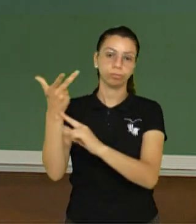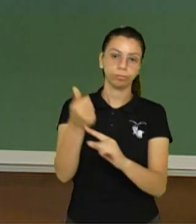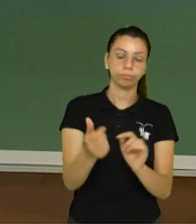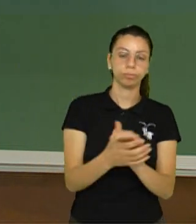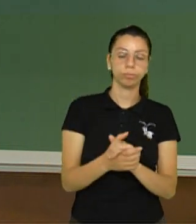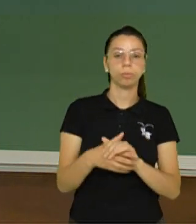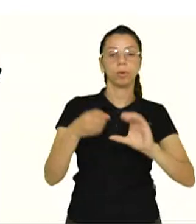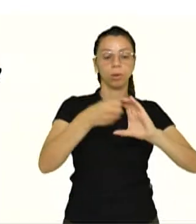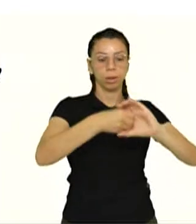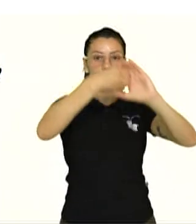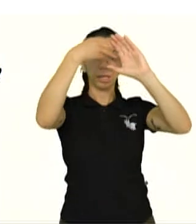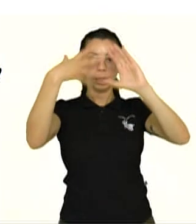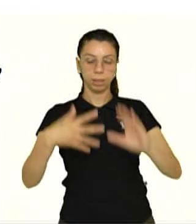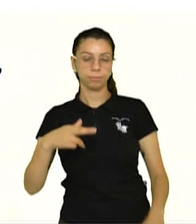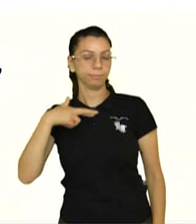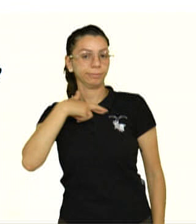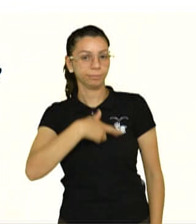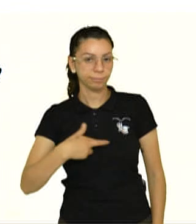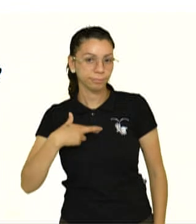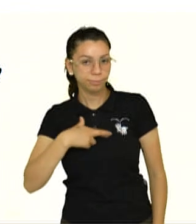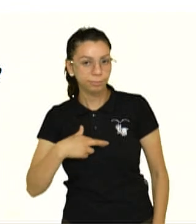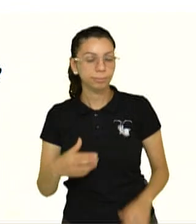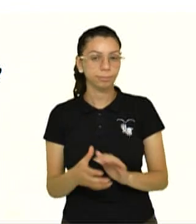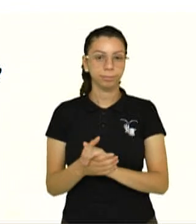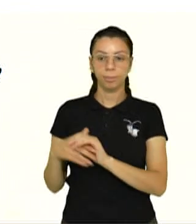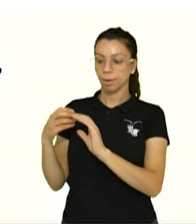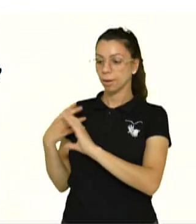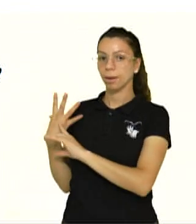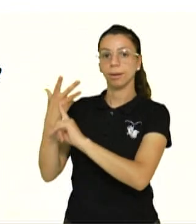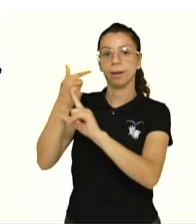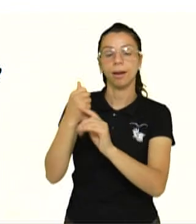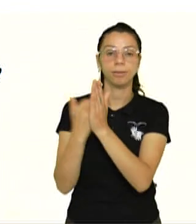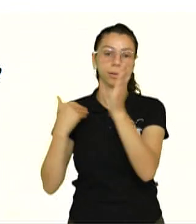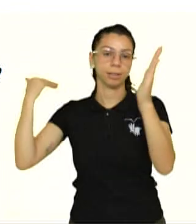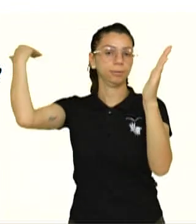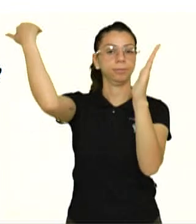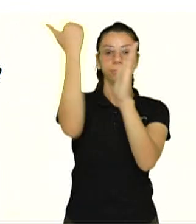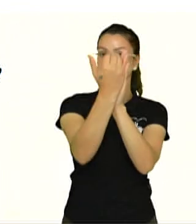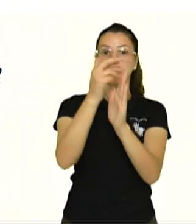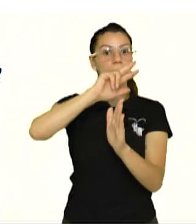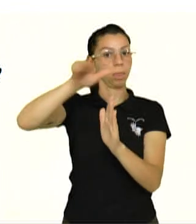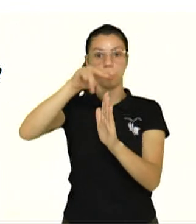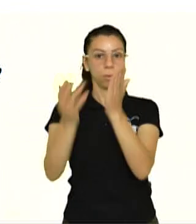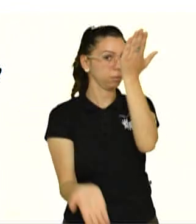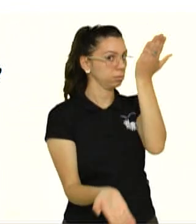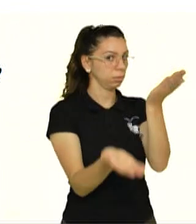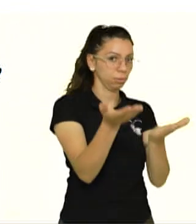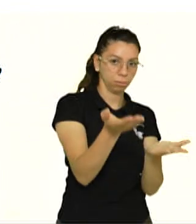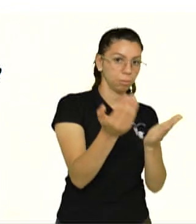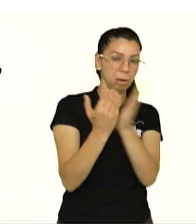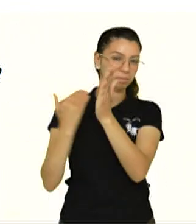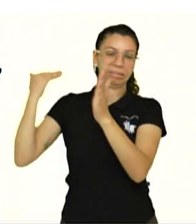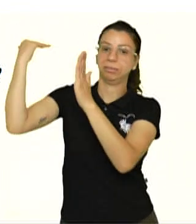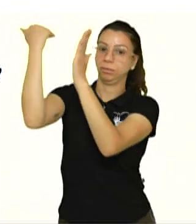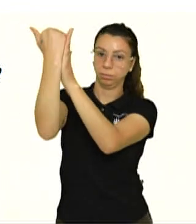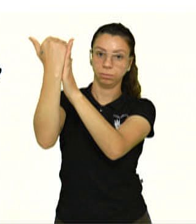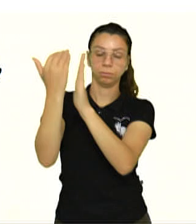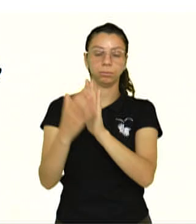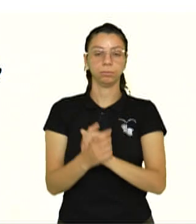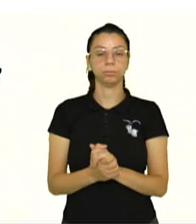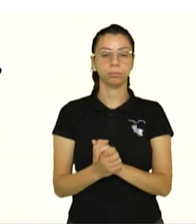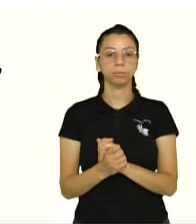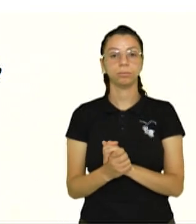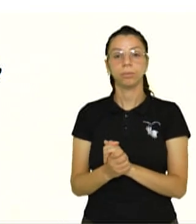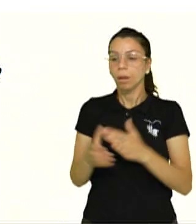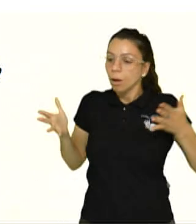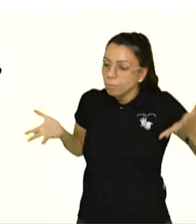Características do romantismo. O romantismo é a arte do excesso e não do equilíbrio, né, como é o classicismo. Ele